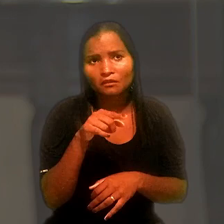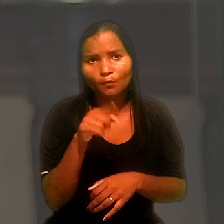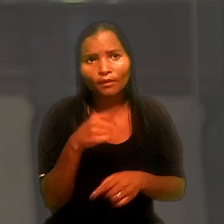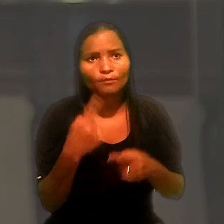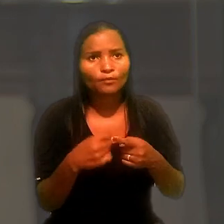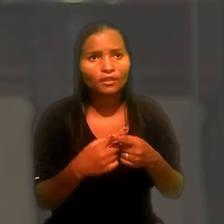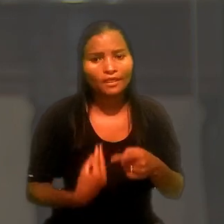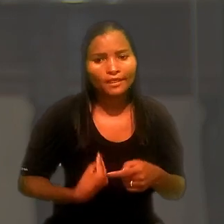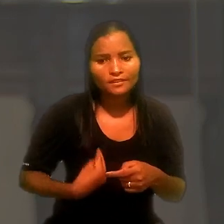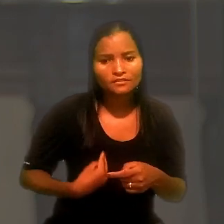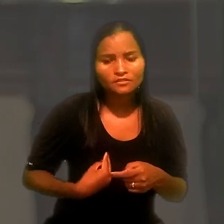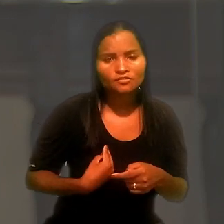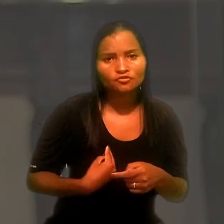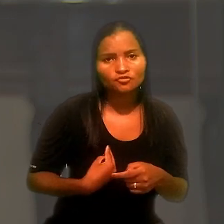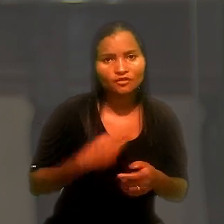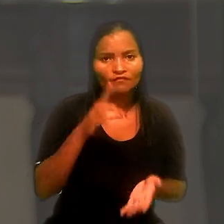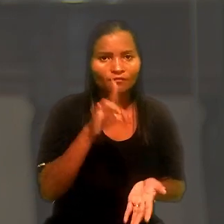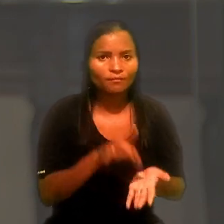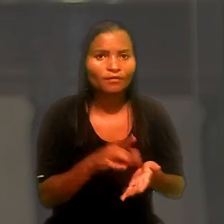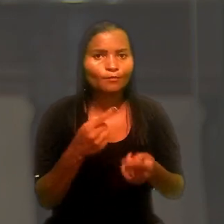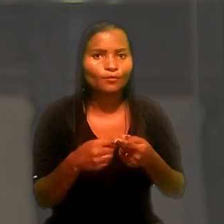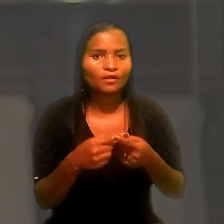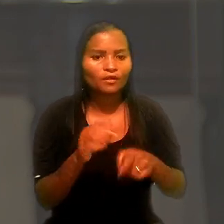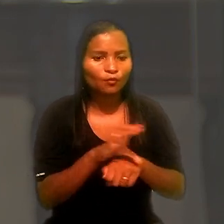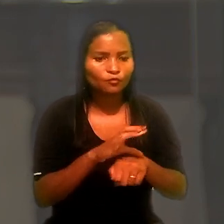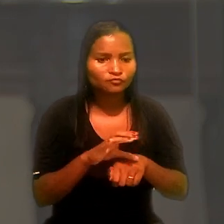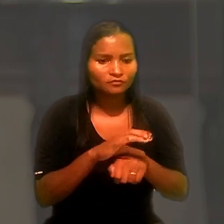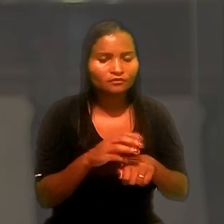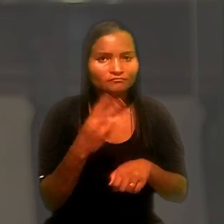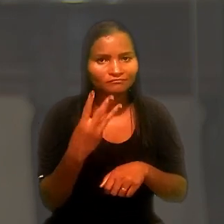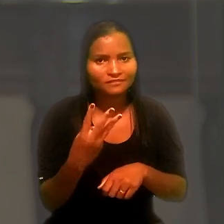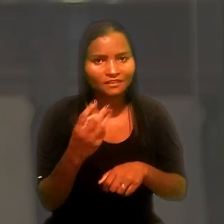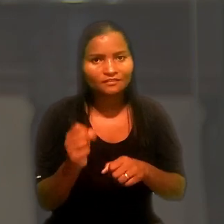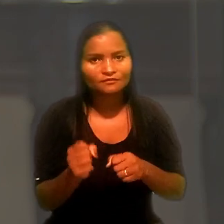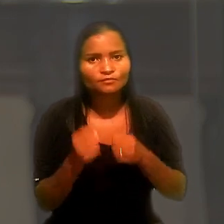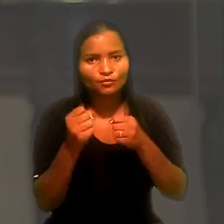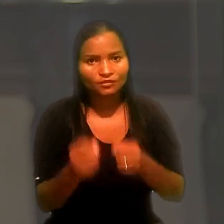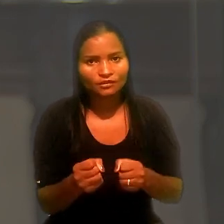existe formalmente, por força da Constituição, entre os três poderes